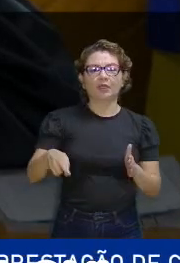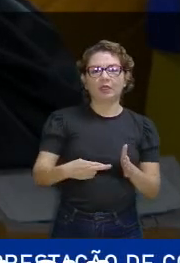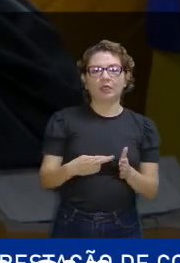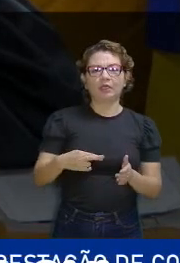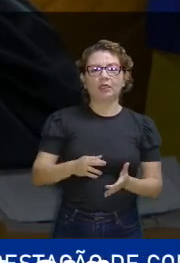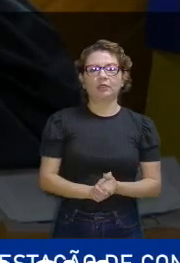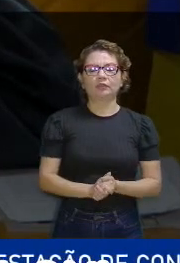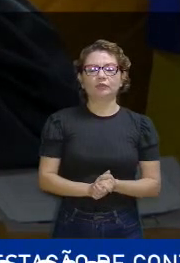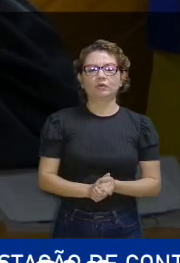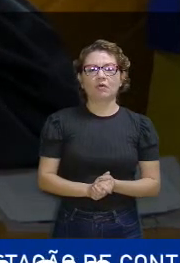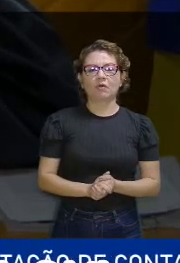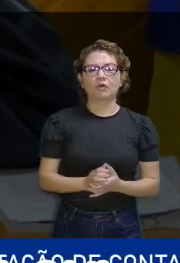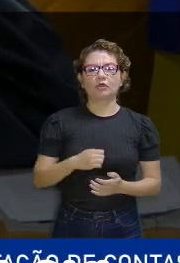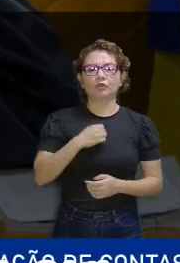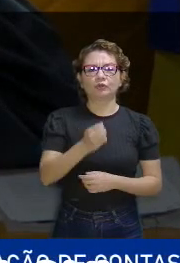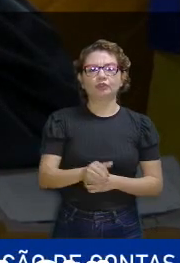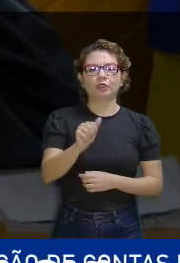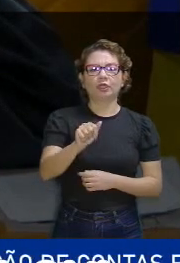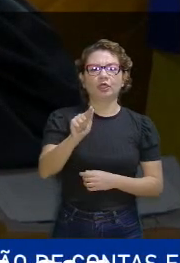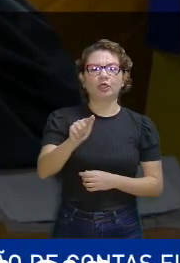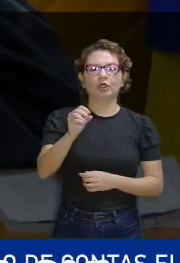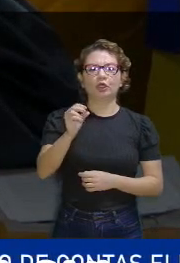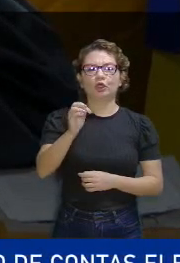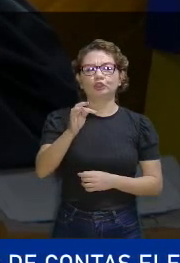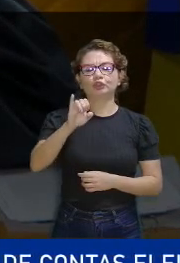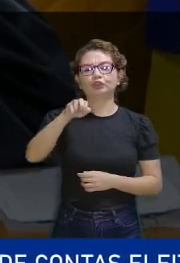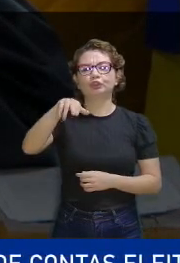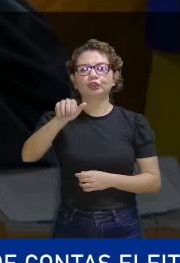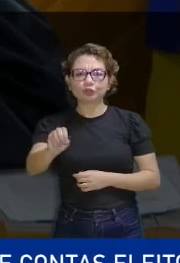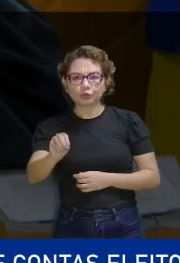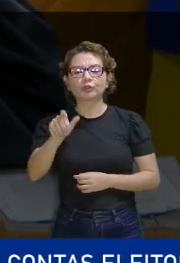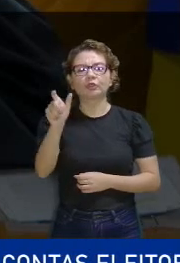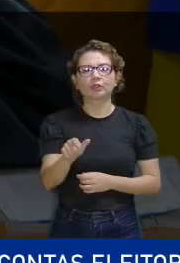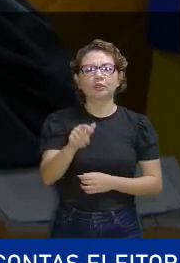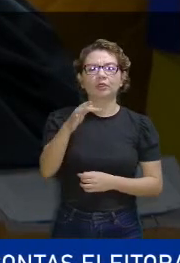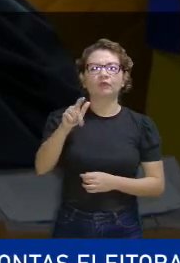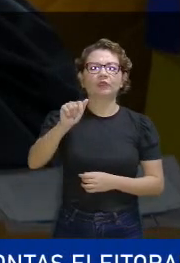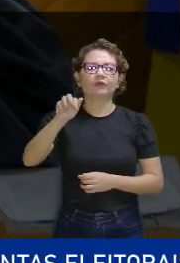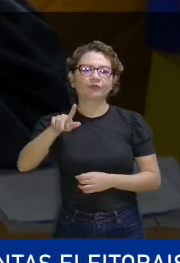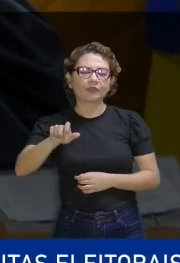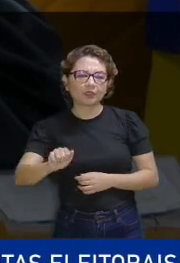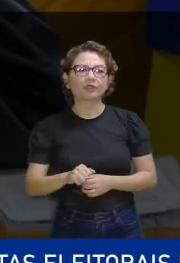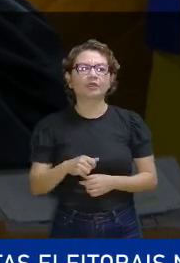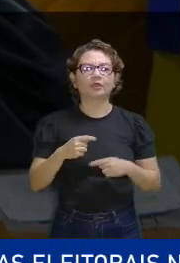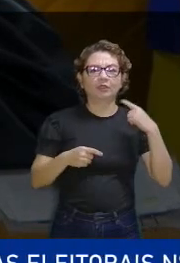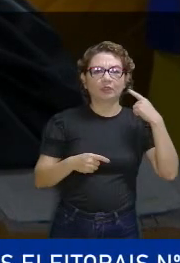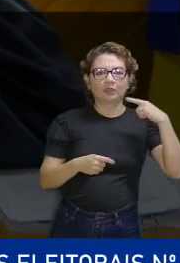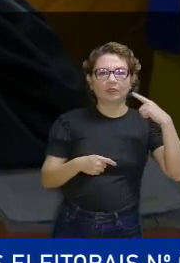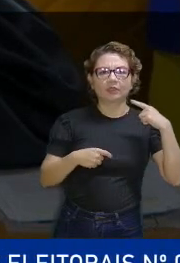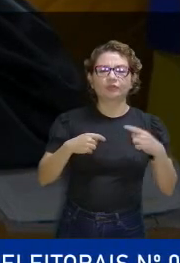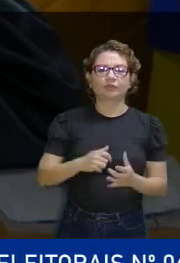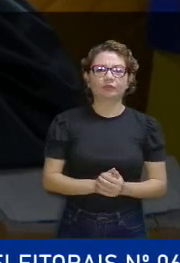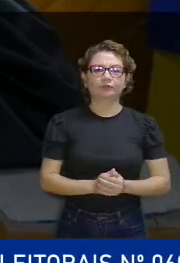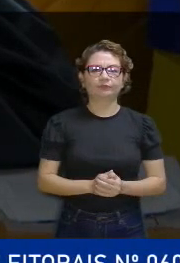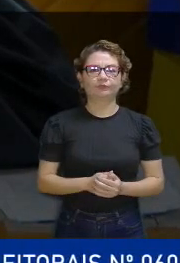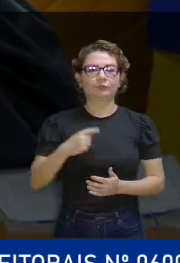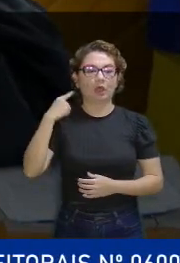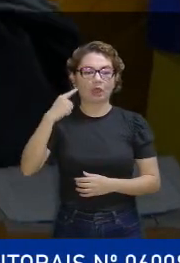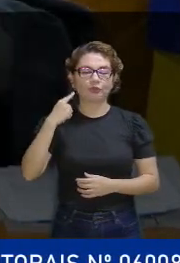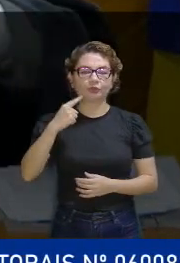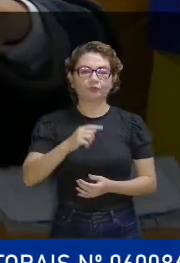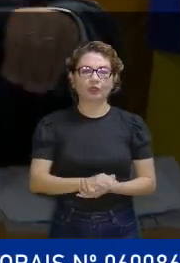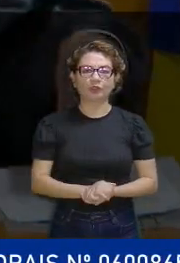relator Agostinho Silvério, interessado Flávia Cristina de Barros Maia, advogado Lucila Santos